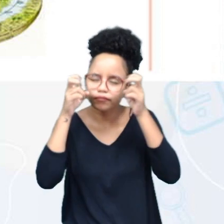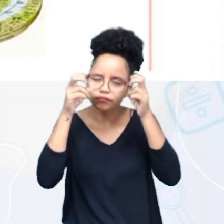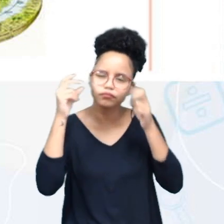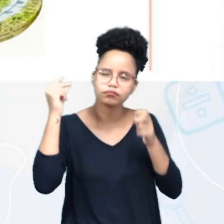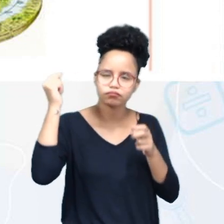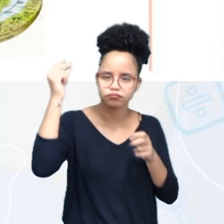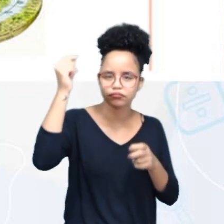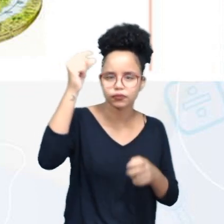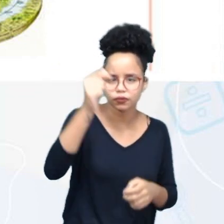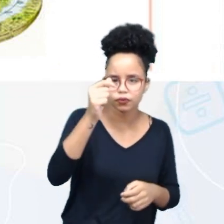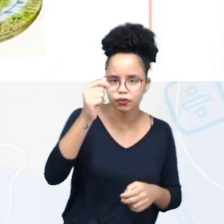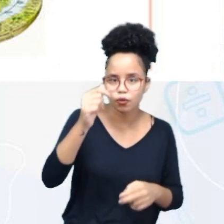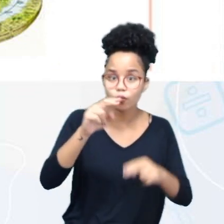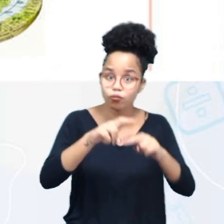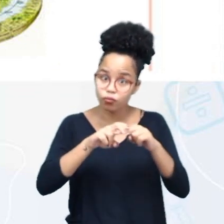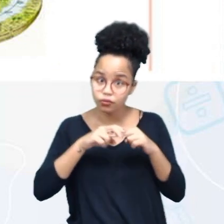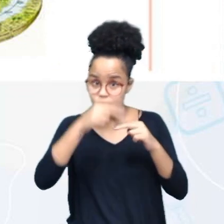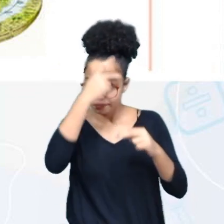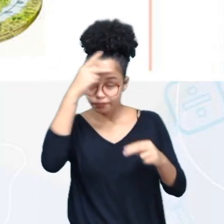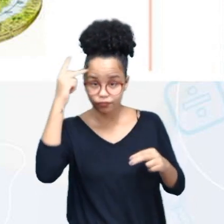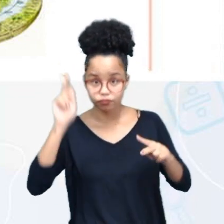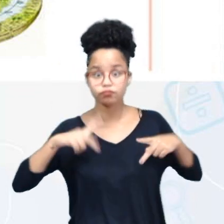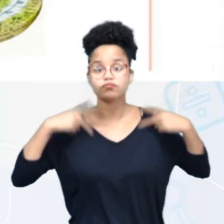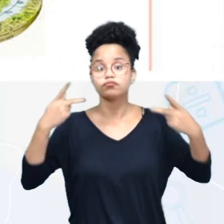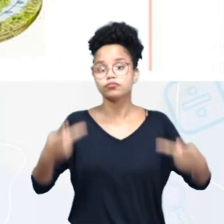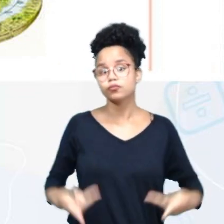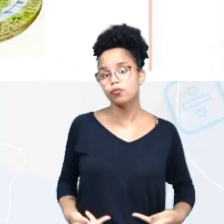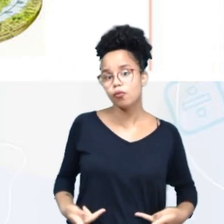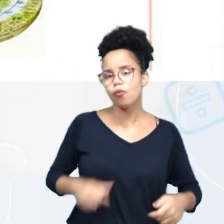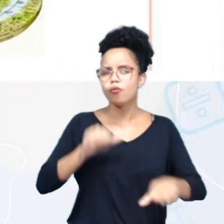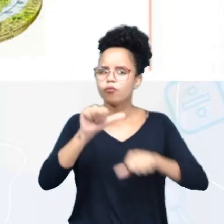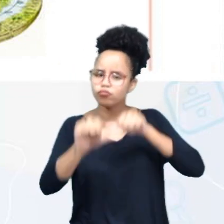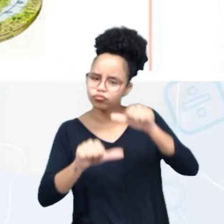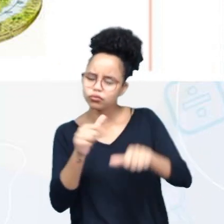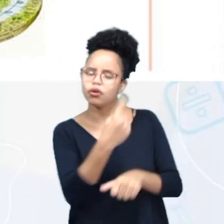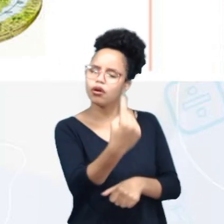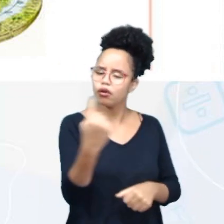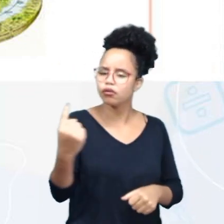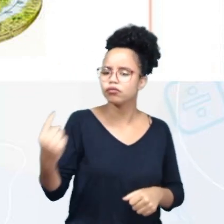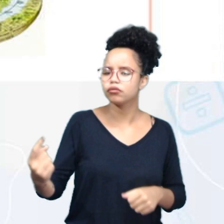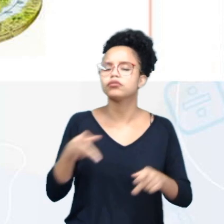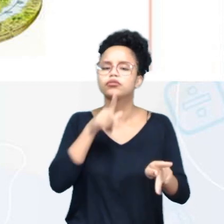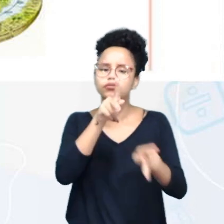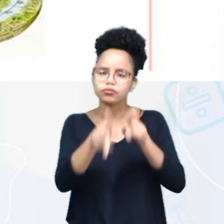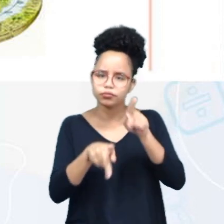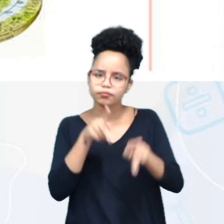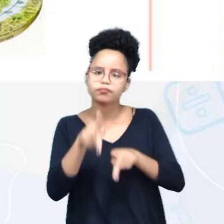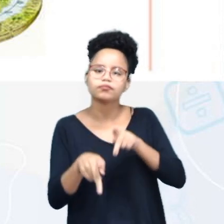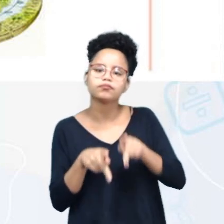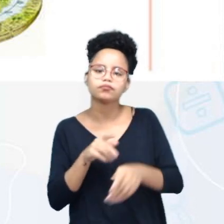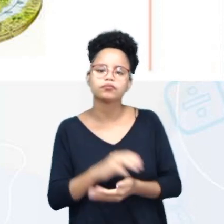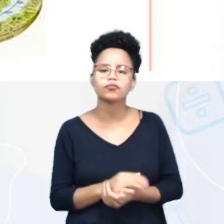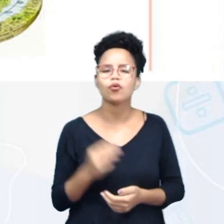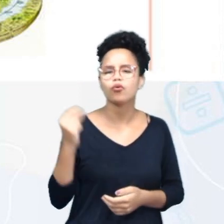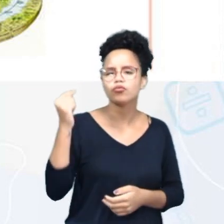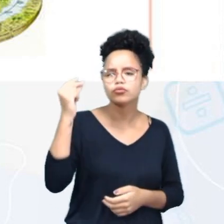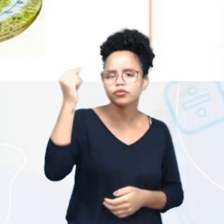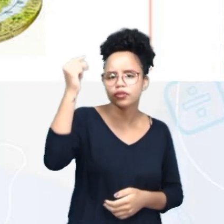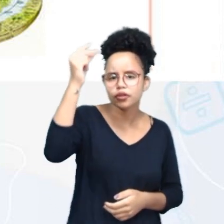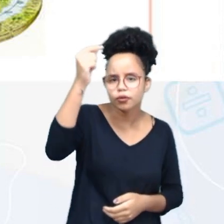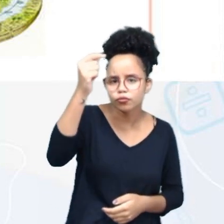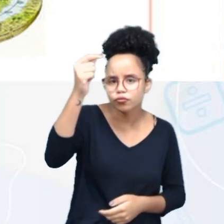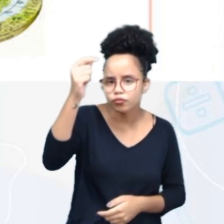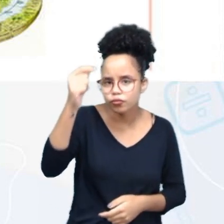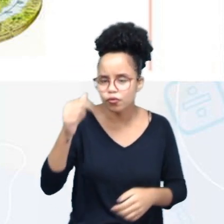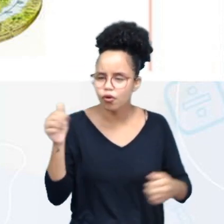humana e, portanto, varia de acordo com cada povo. O tempo tem tudo a ver com a